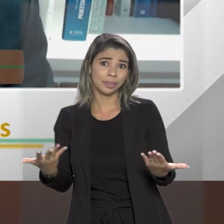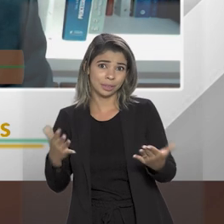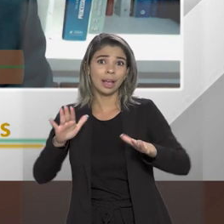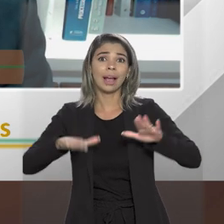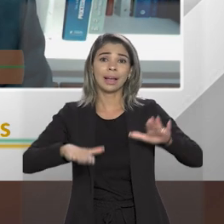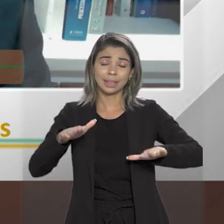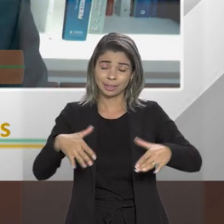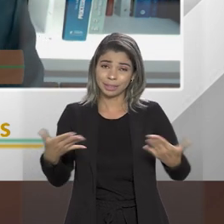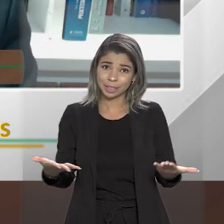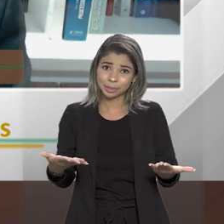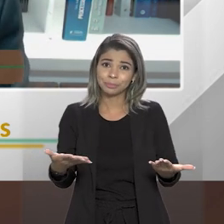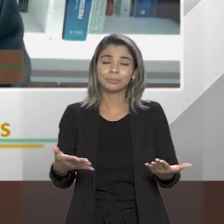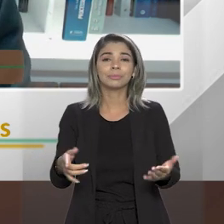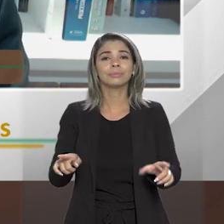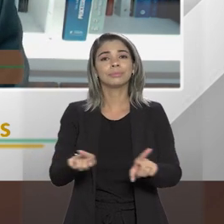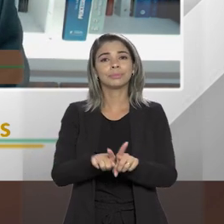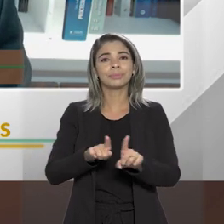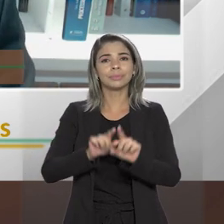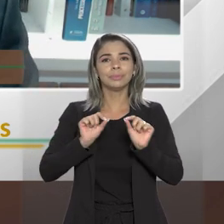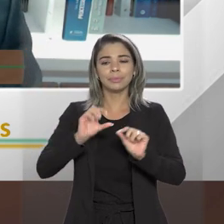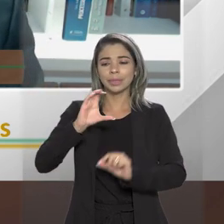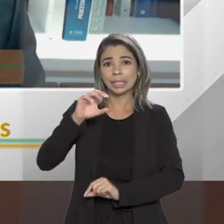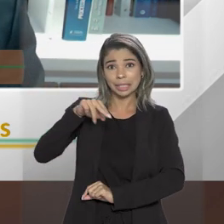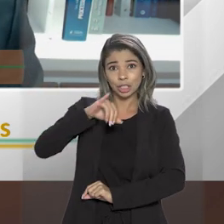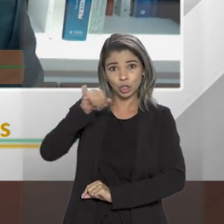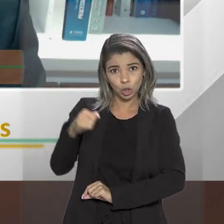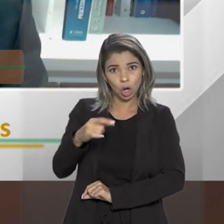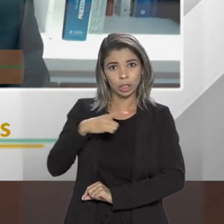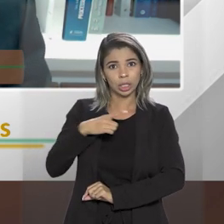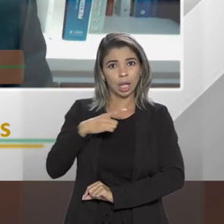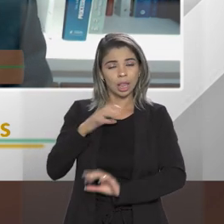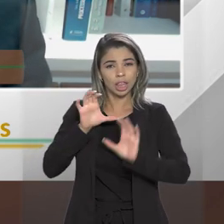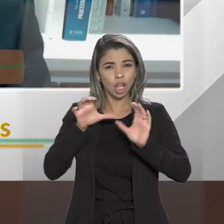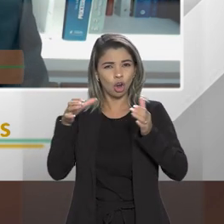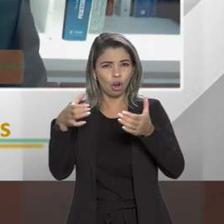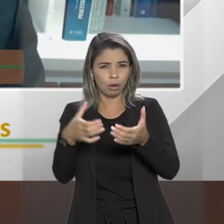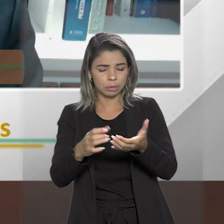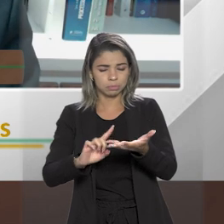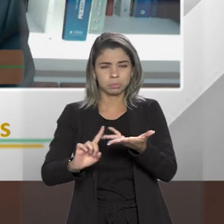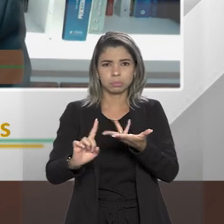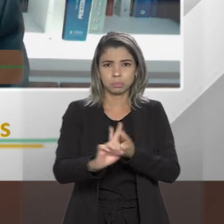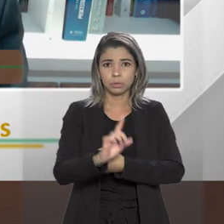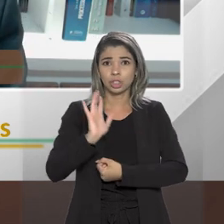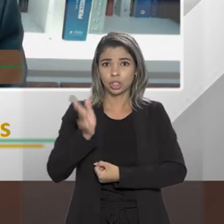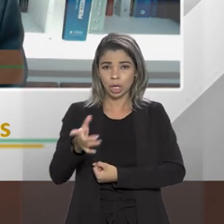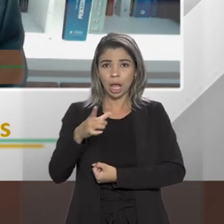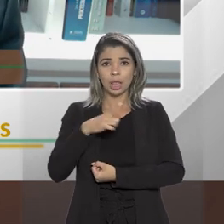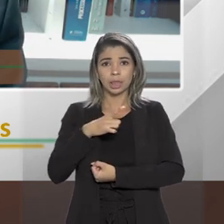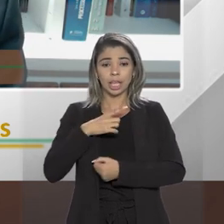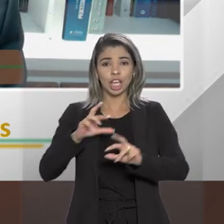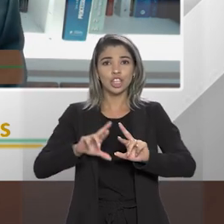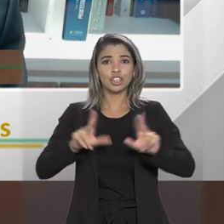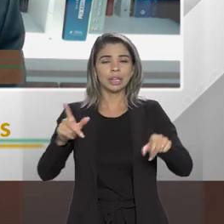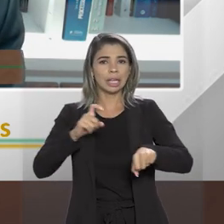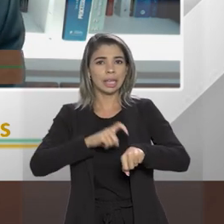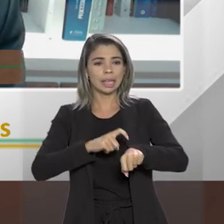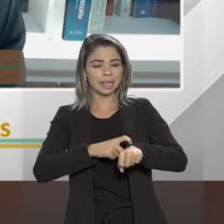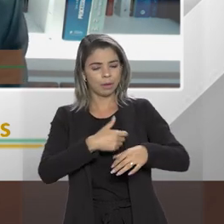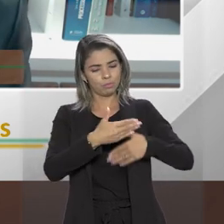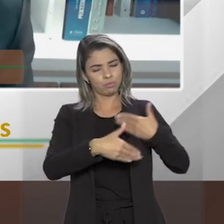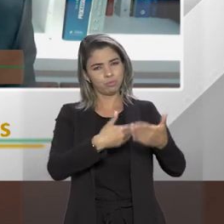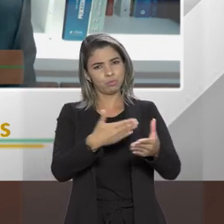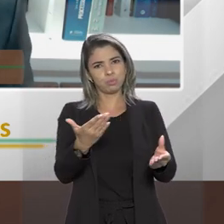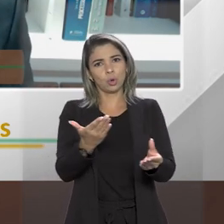gancho da pergunta, o CNJ ele faz também uma diferenciação, como eu havia mencionado há pouco, entre a diferença do tempo de tramitação da